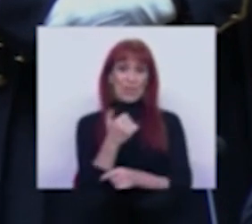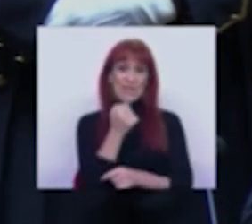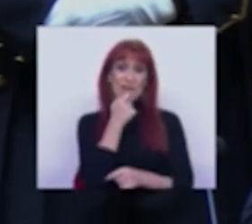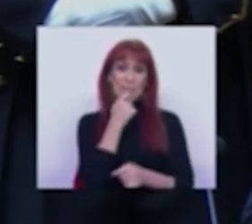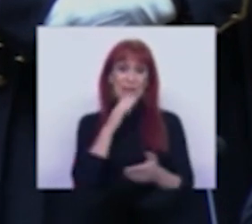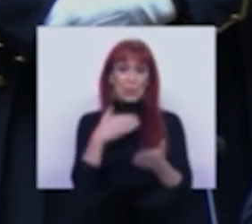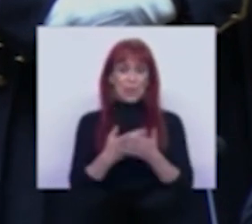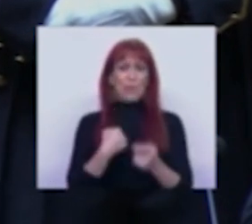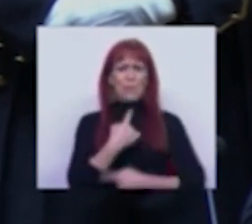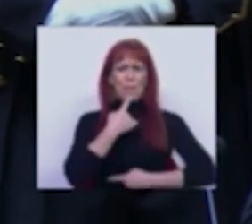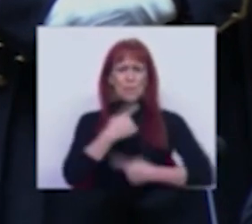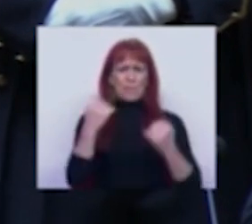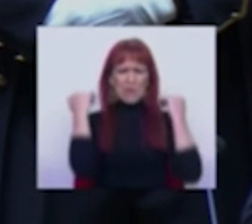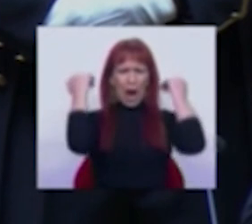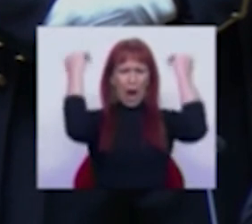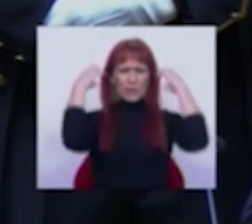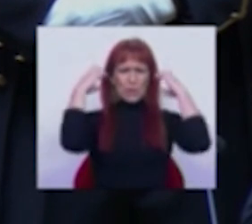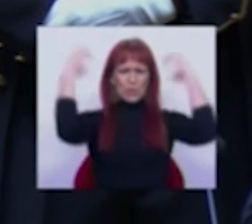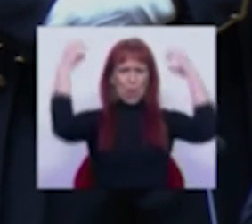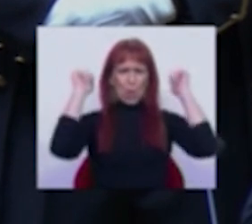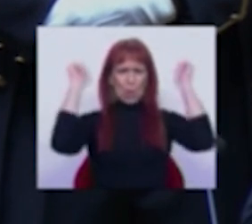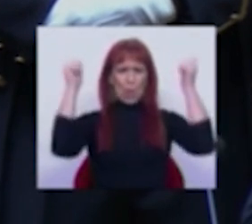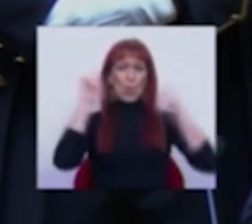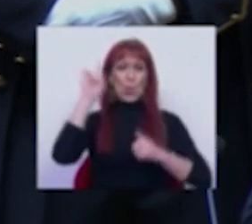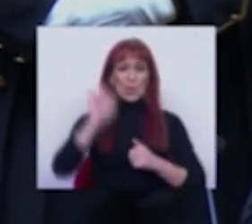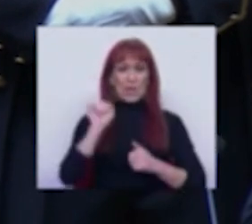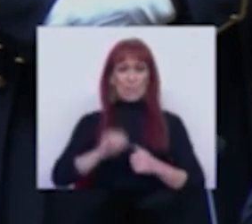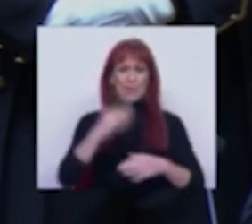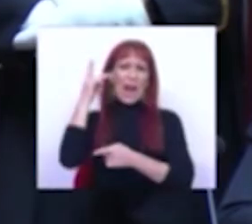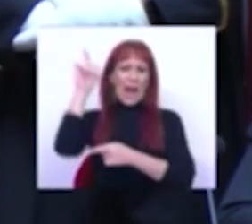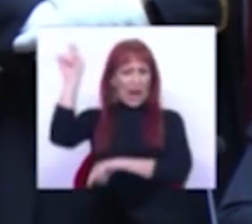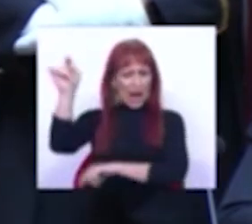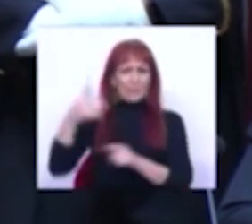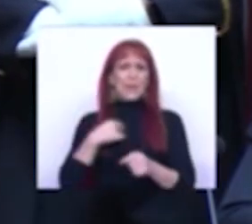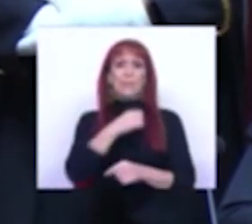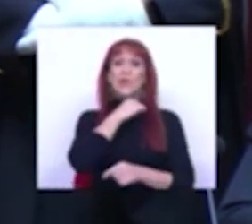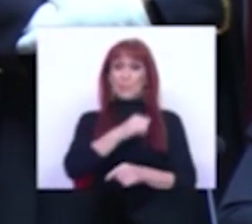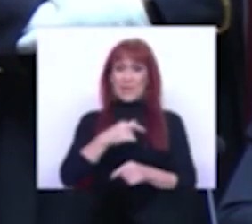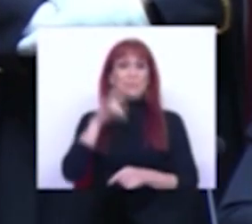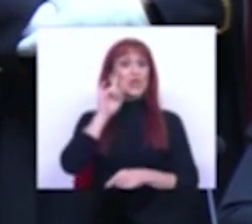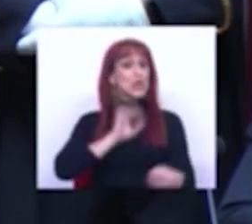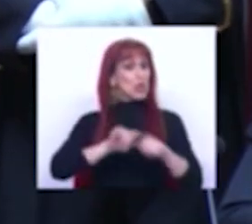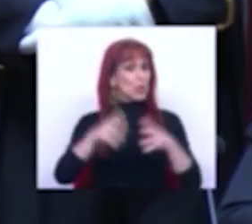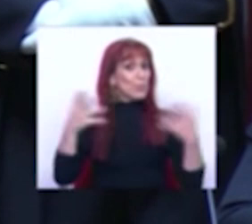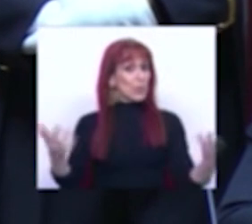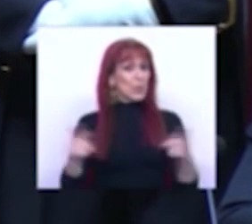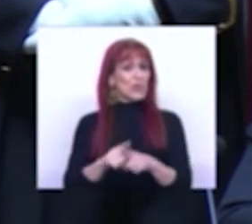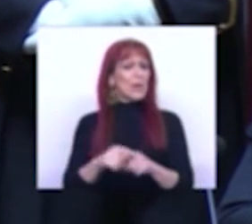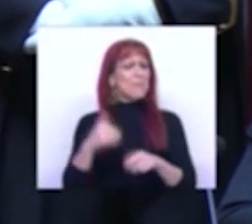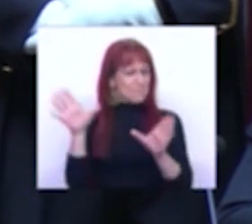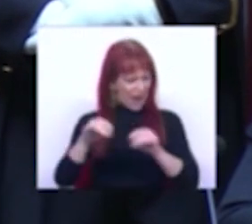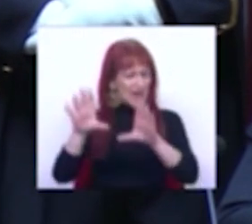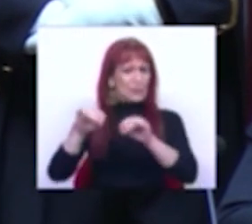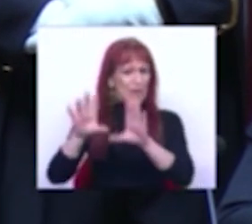e afirmemo-lo alto e bom som no dia da celebração. Mas permiti, senhoras e senhores deputados, que vá mais